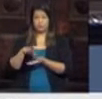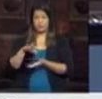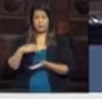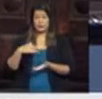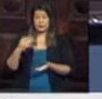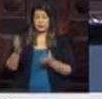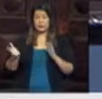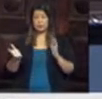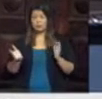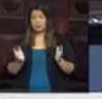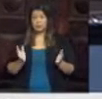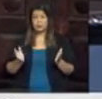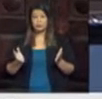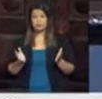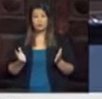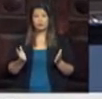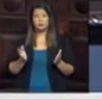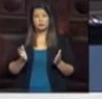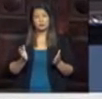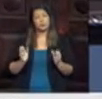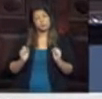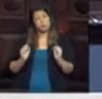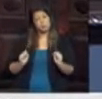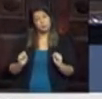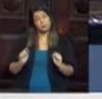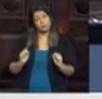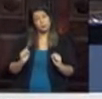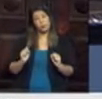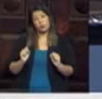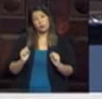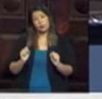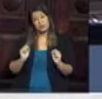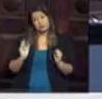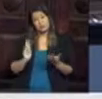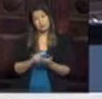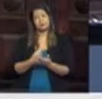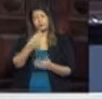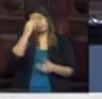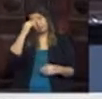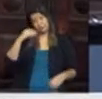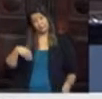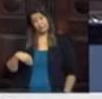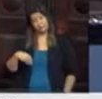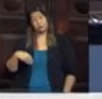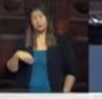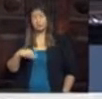receoso com o que possa vir atrás.